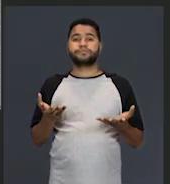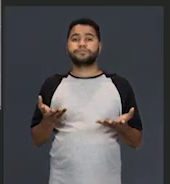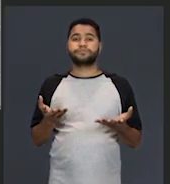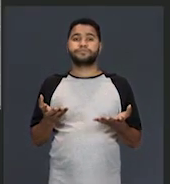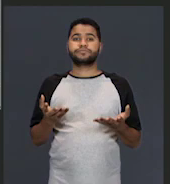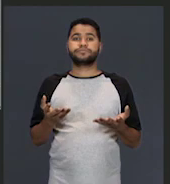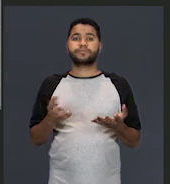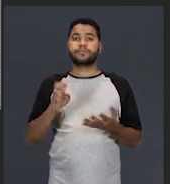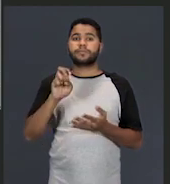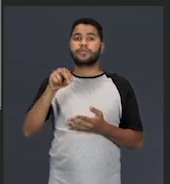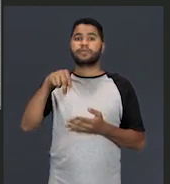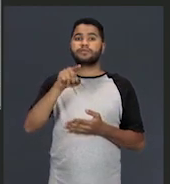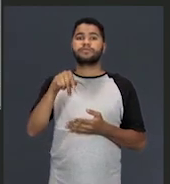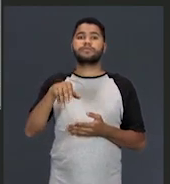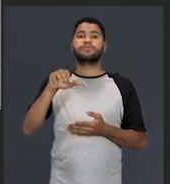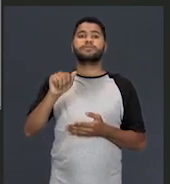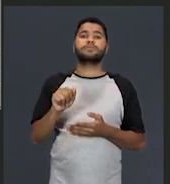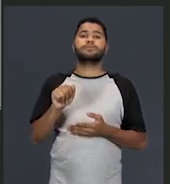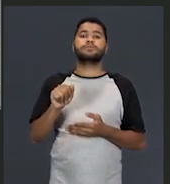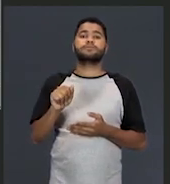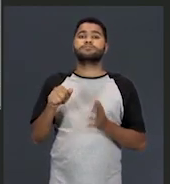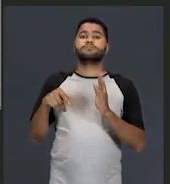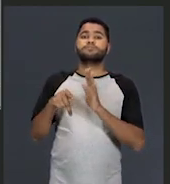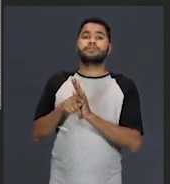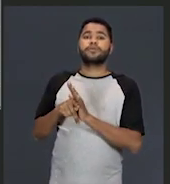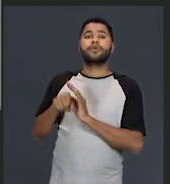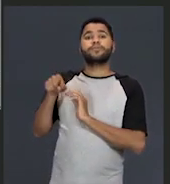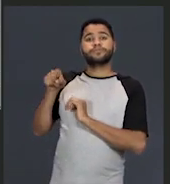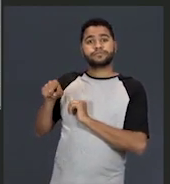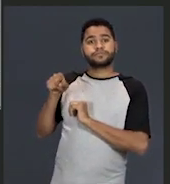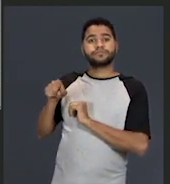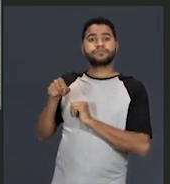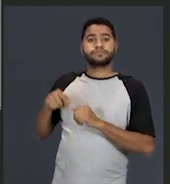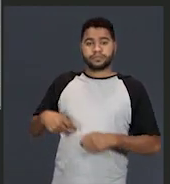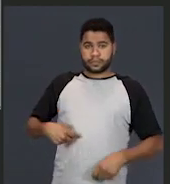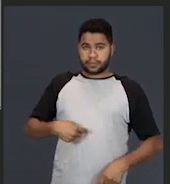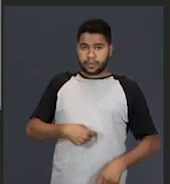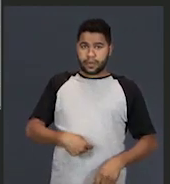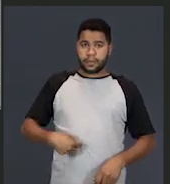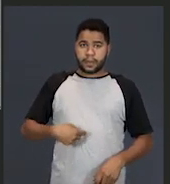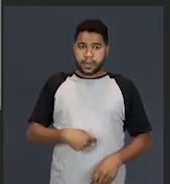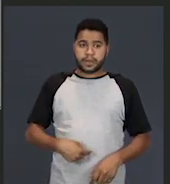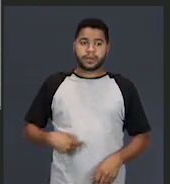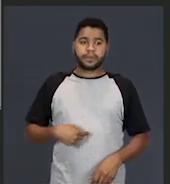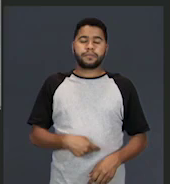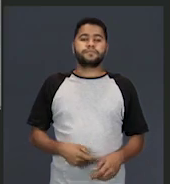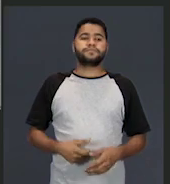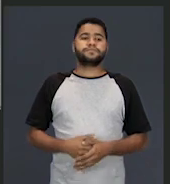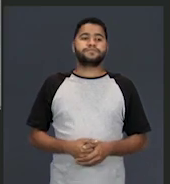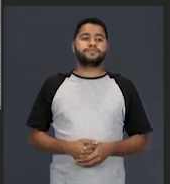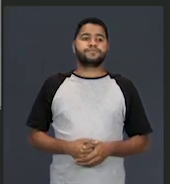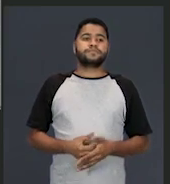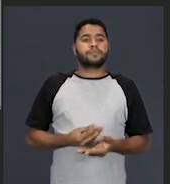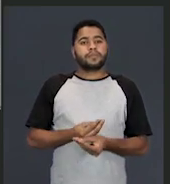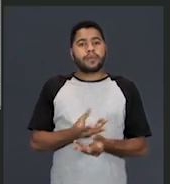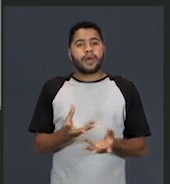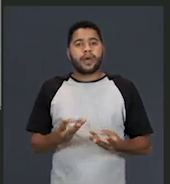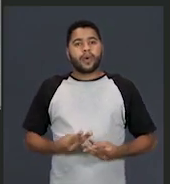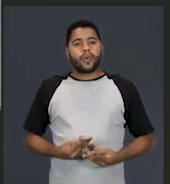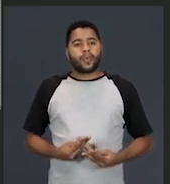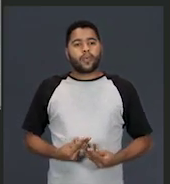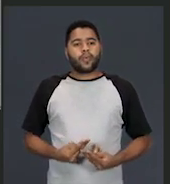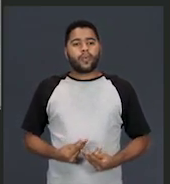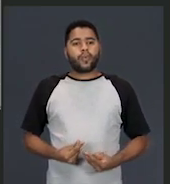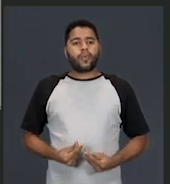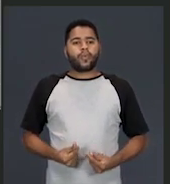por enzimas do pâncreas. Então, o pâncreas também vai liberar no intestino, tá? Enzimas para decompor o amido